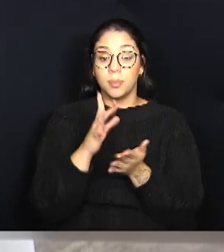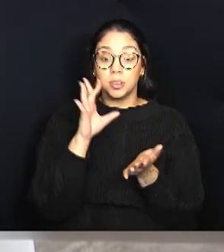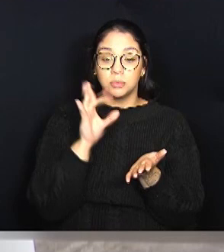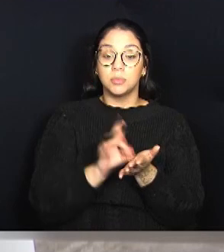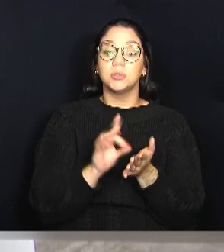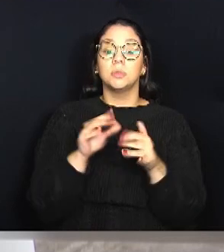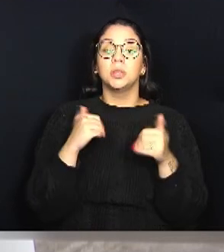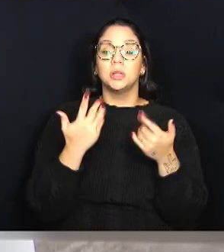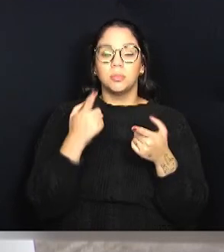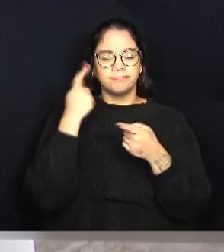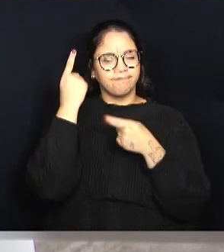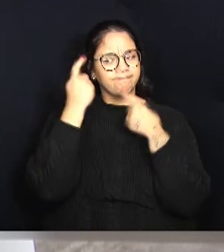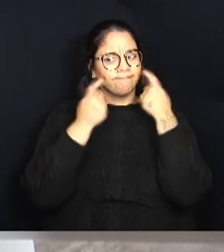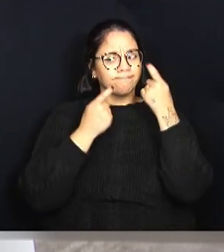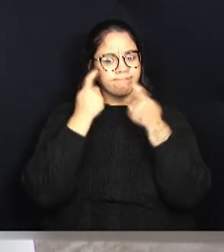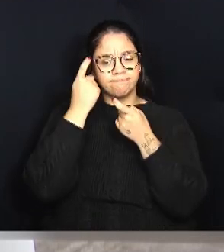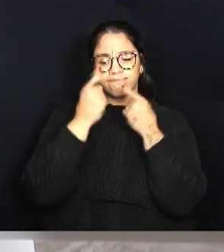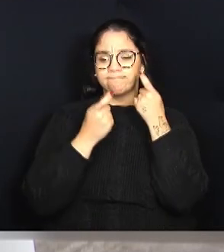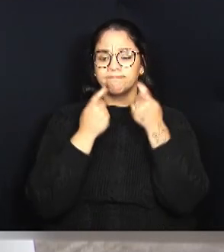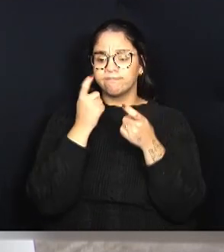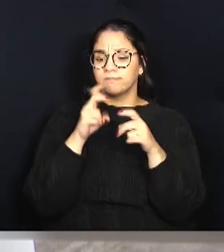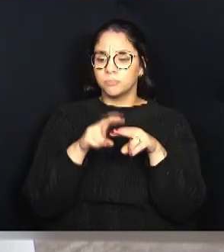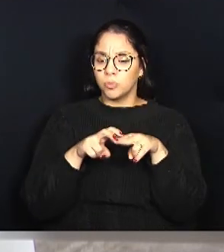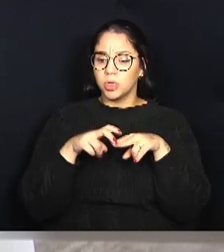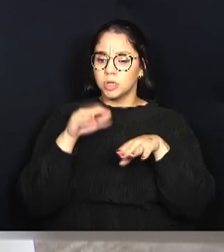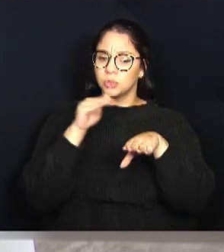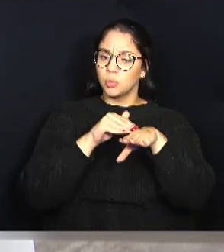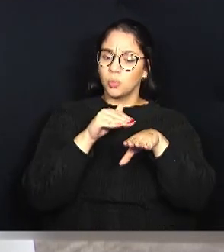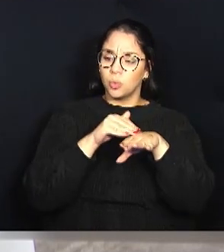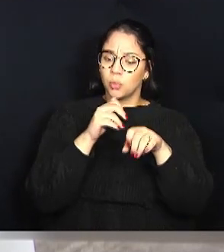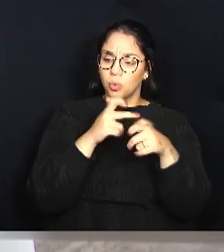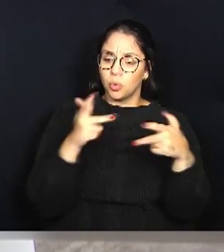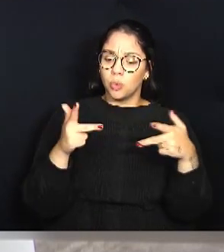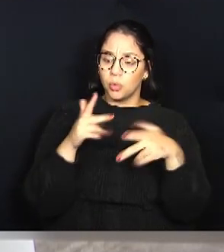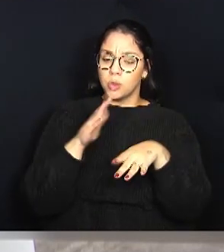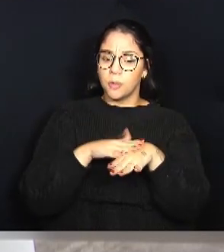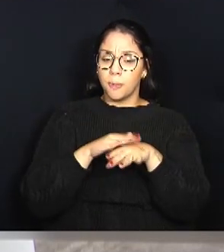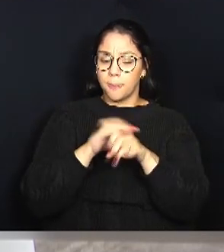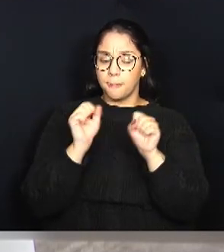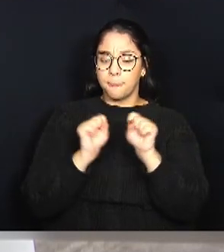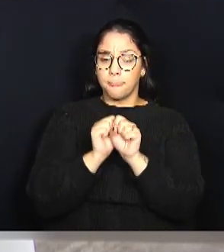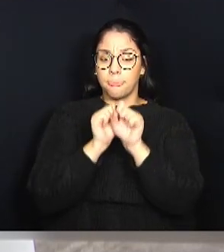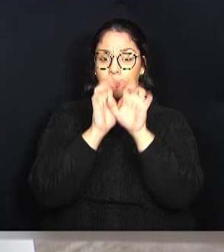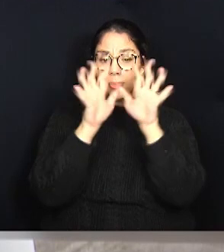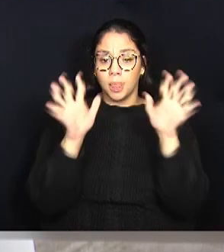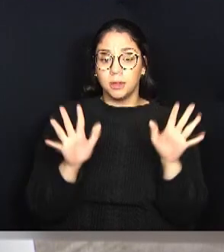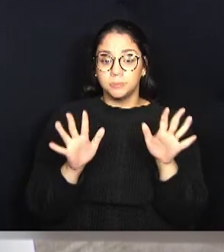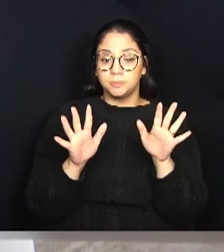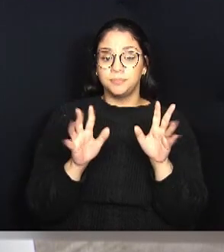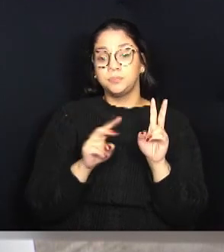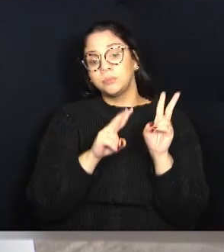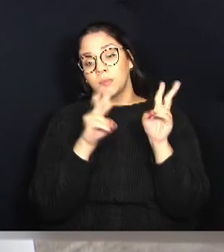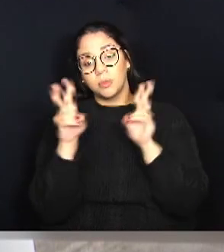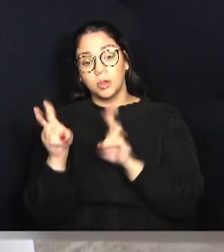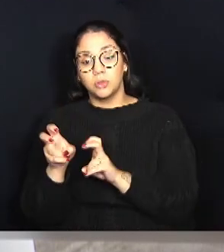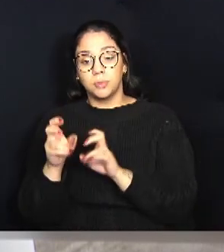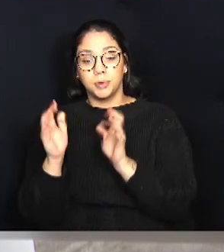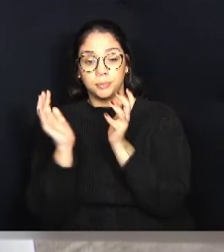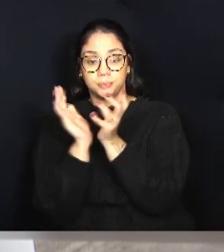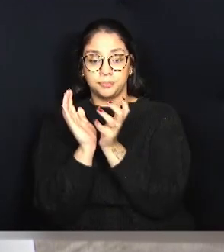gente tem uma preocupação, por isso que a gente cobra para que as coisas sejam explanadas. E na questão da